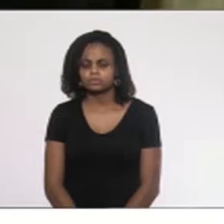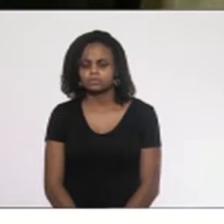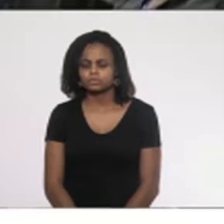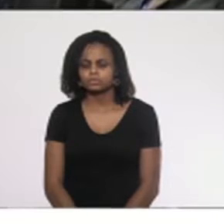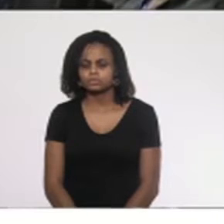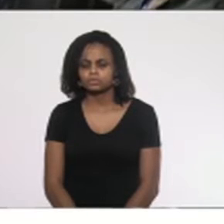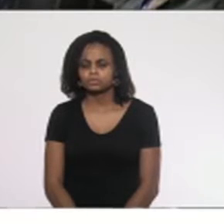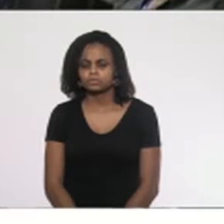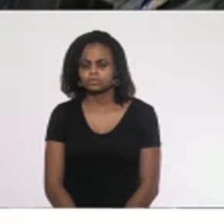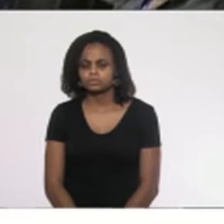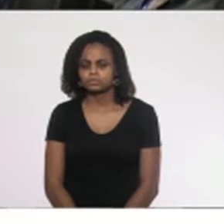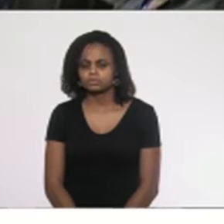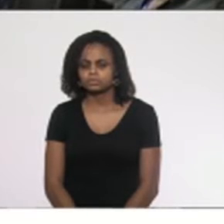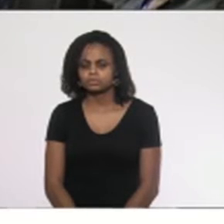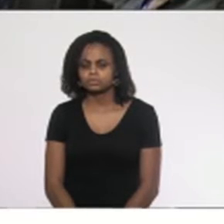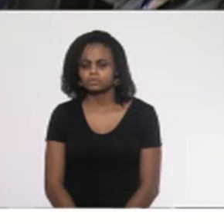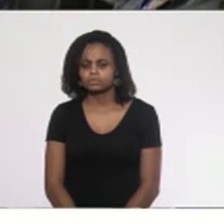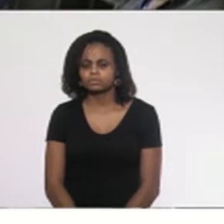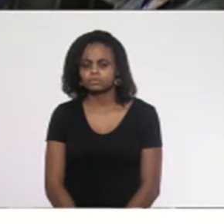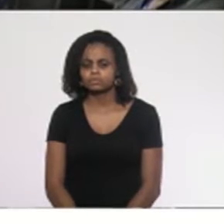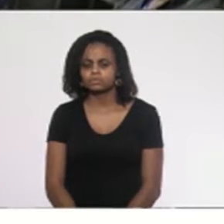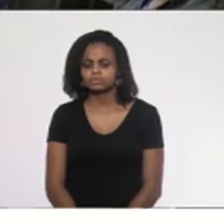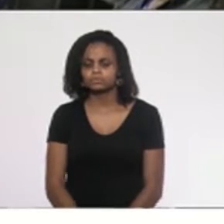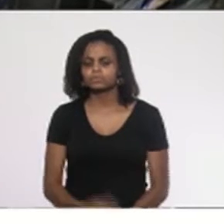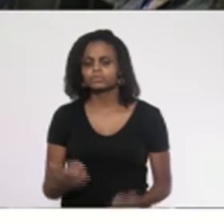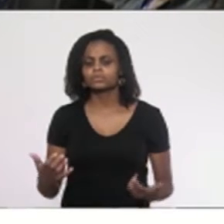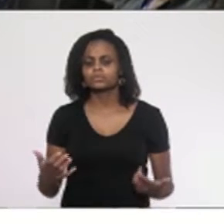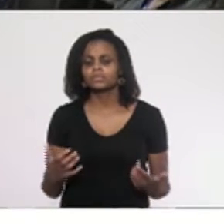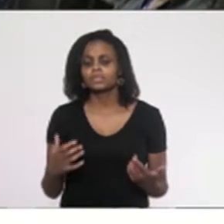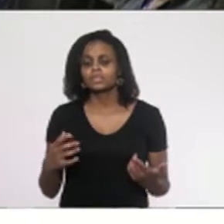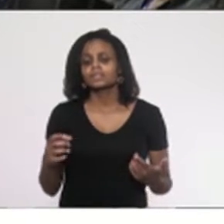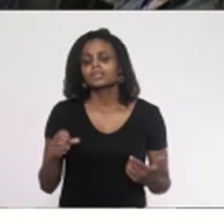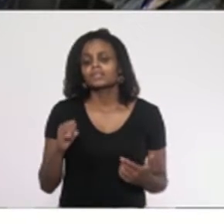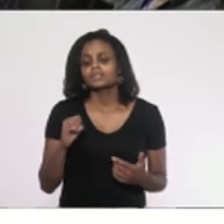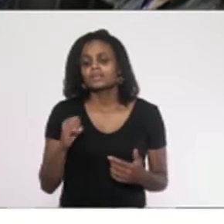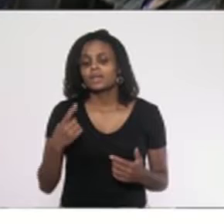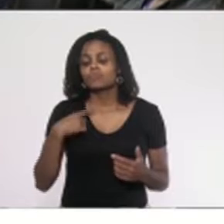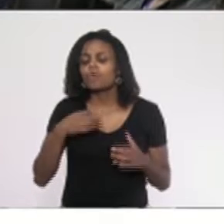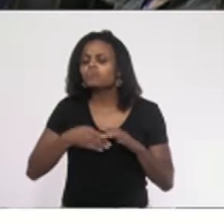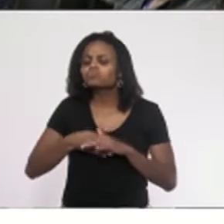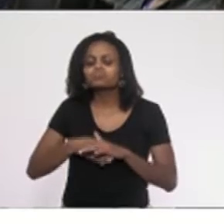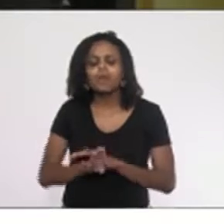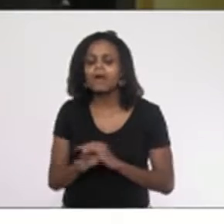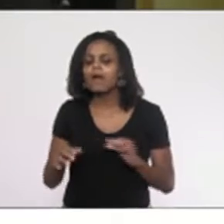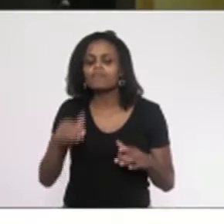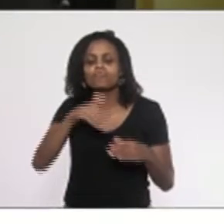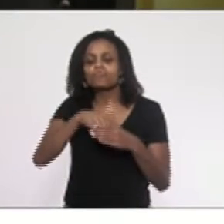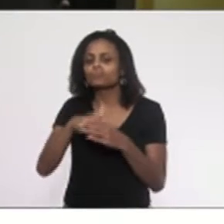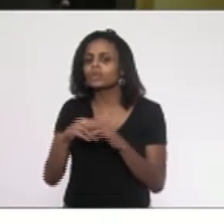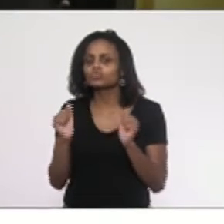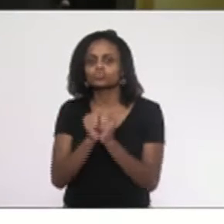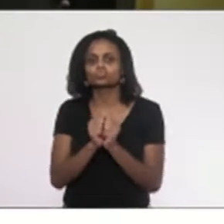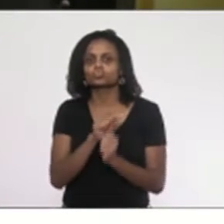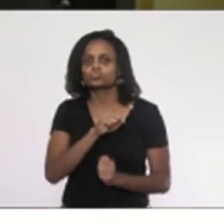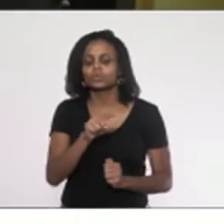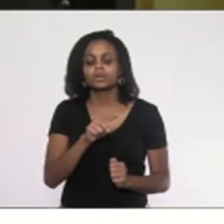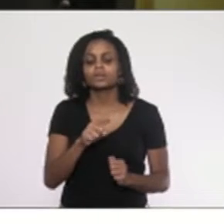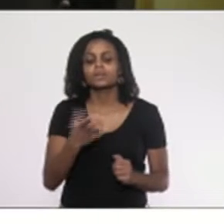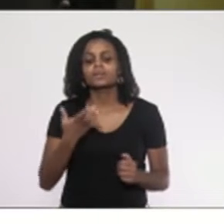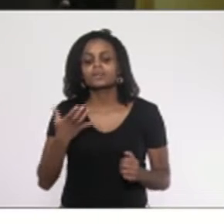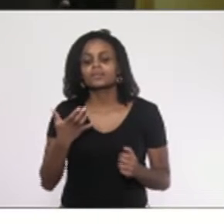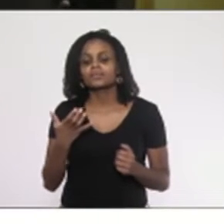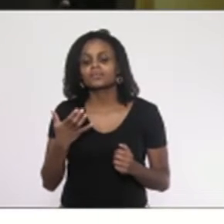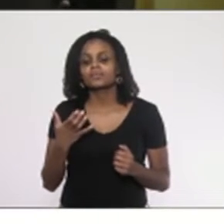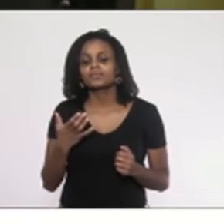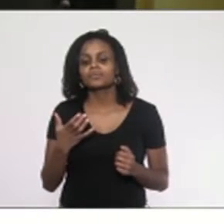Questão dos de declarar o destaques. meu voto. Quando o deputado Luiz Paulo faz o voto apartado, eu fico tão instado a votar com ele que eu faço questão de consignar o